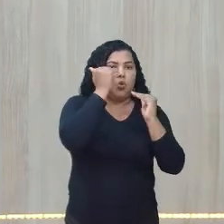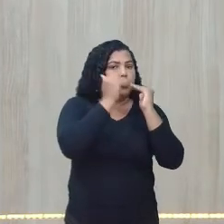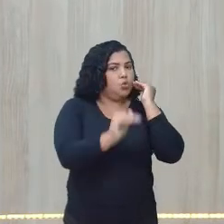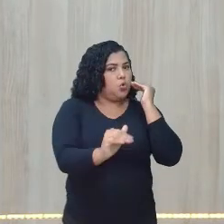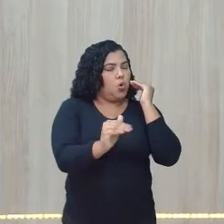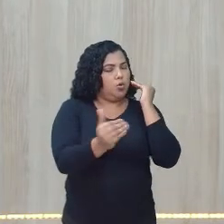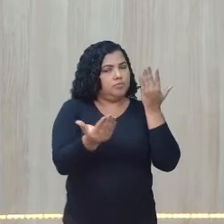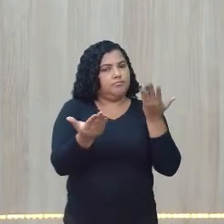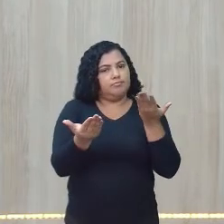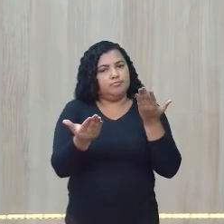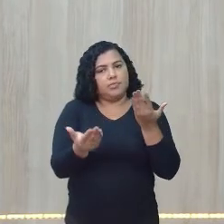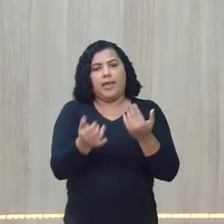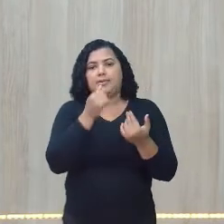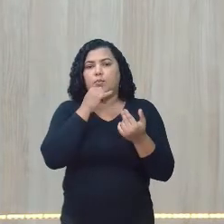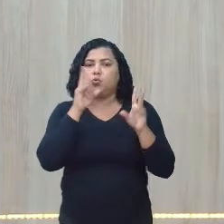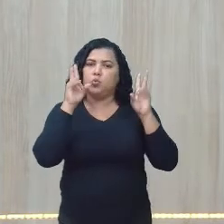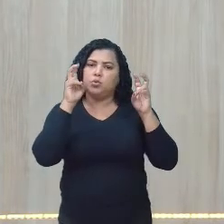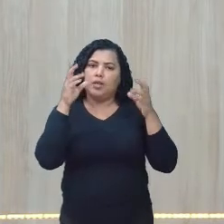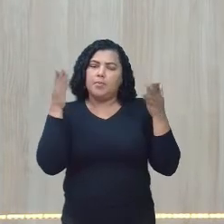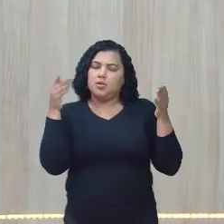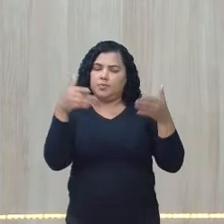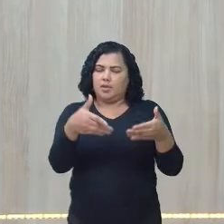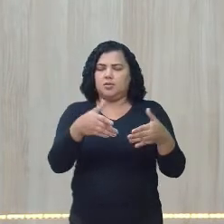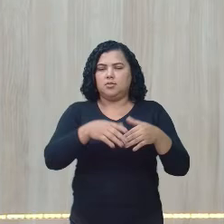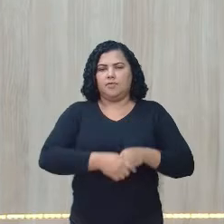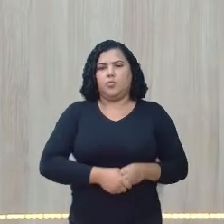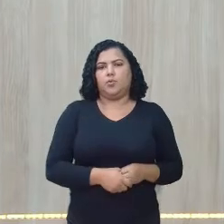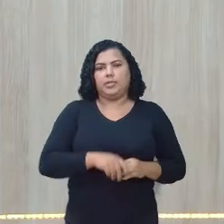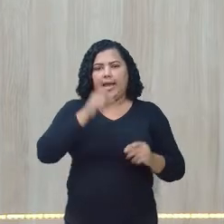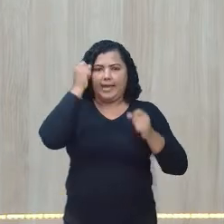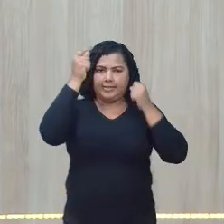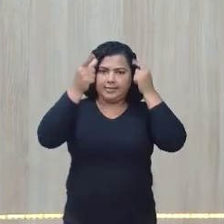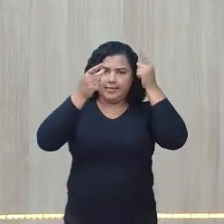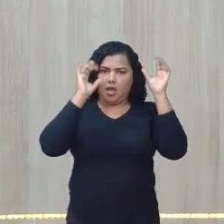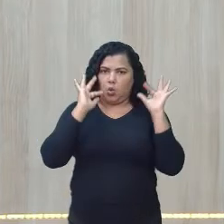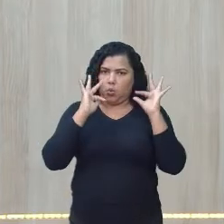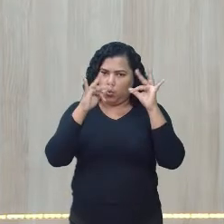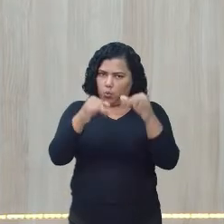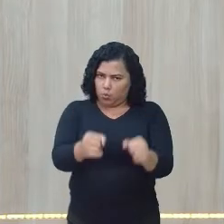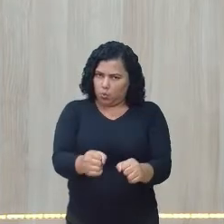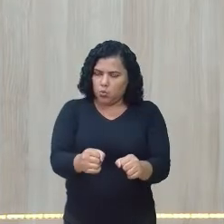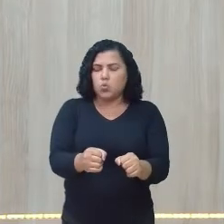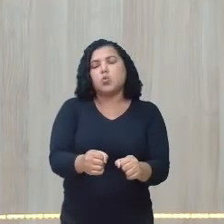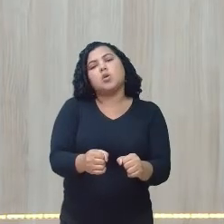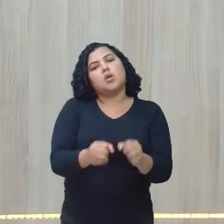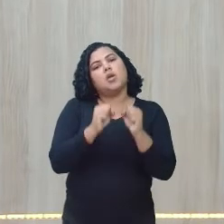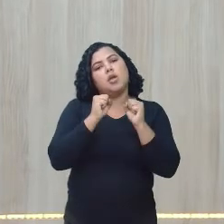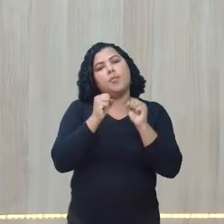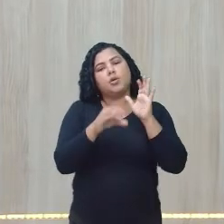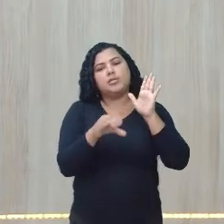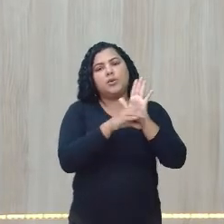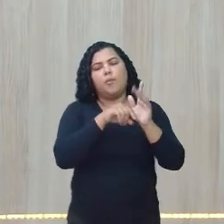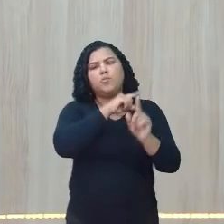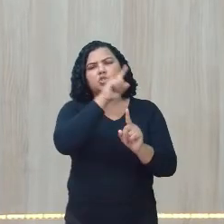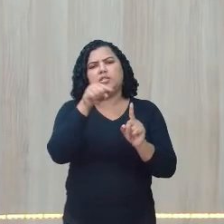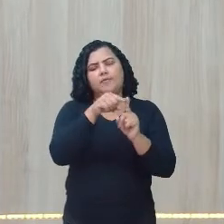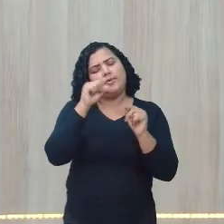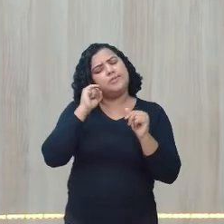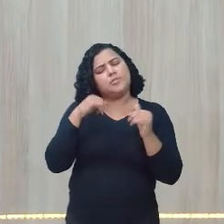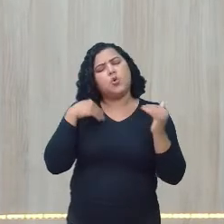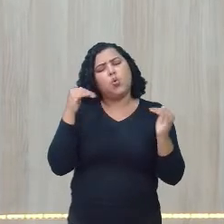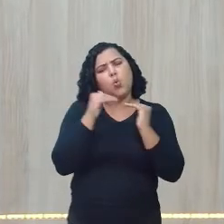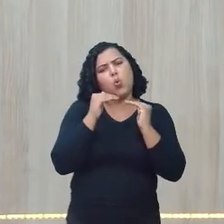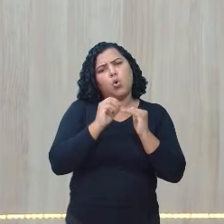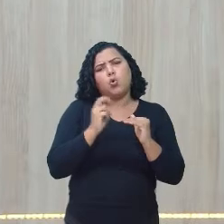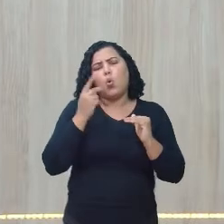algum posicionamento. Então, é aqui que as ideias se encerram e ele pode ser objetivo e dizer, sim, eu concordo com